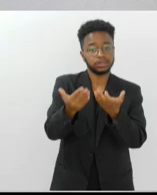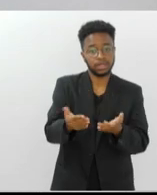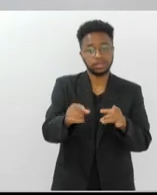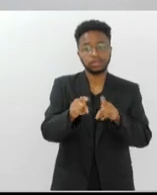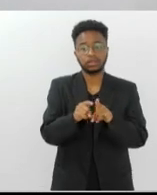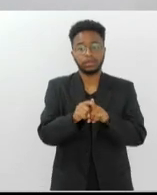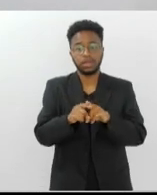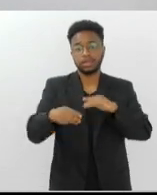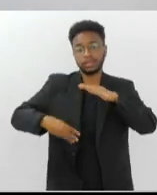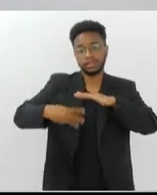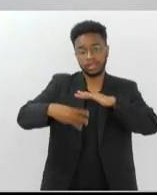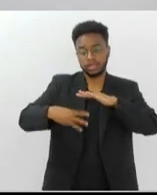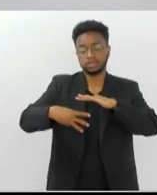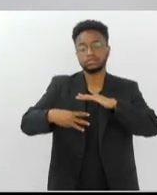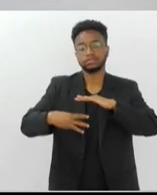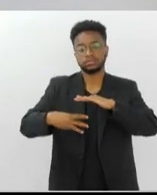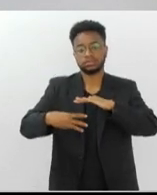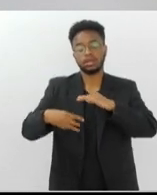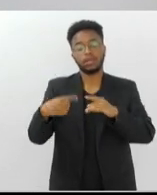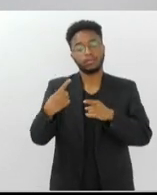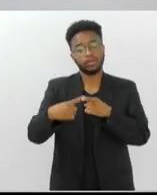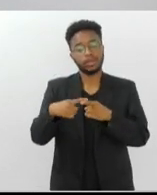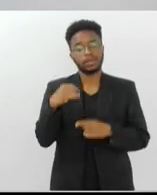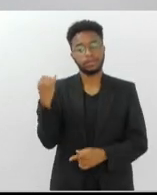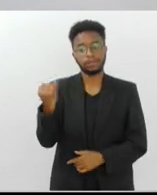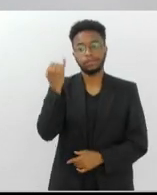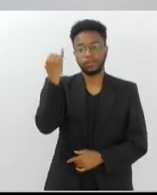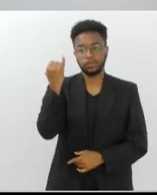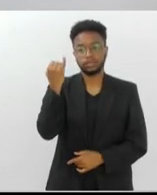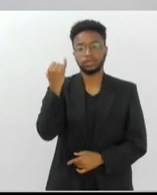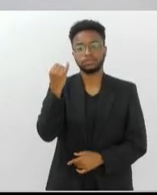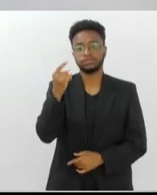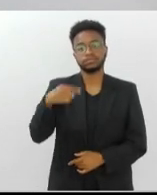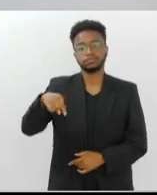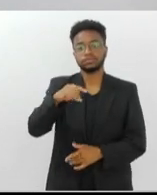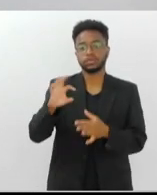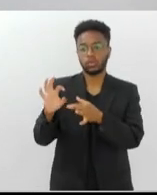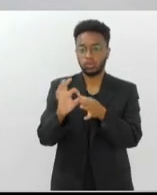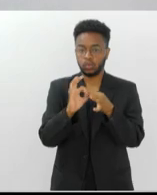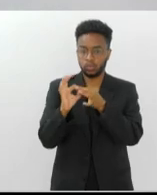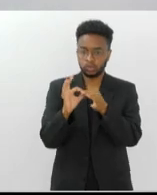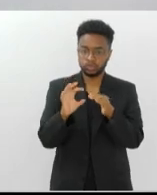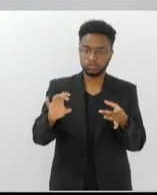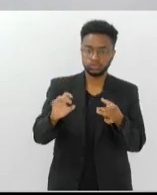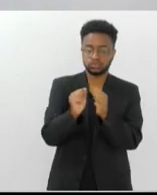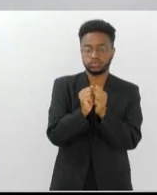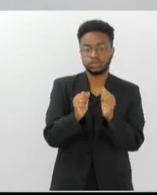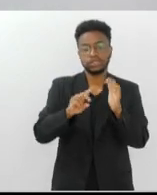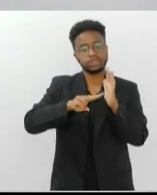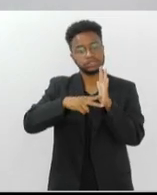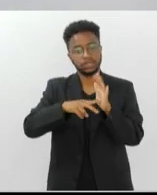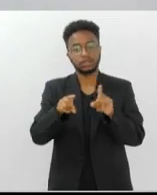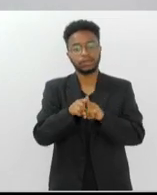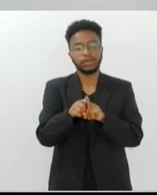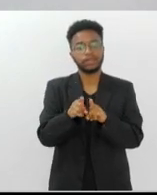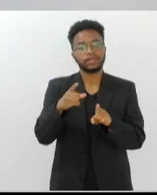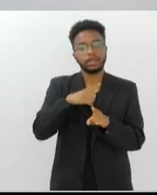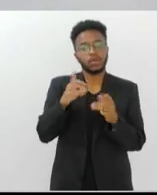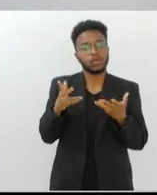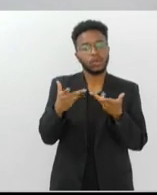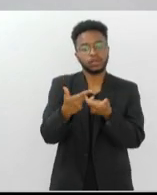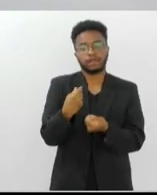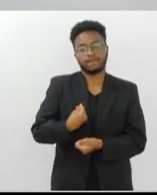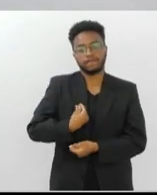chamada terceirização, por ser muito importante estar em uma unidade sindical para que tenha uma qualidade de vida e de